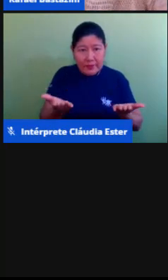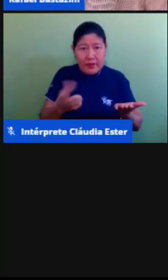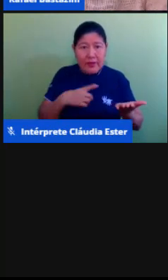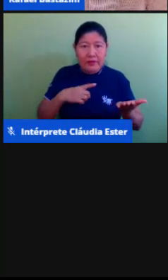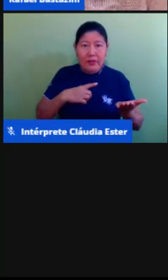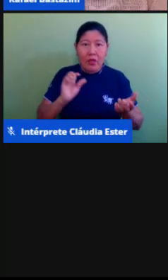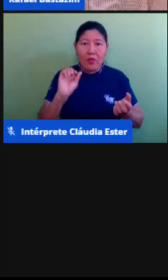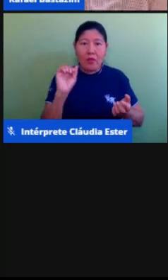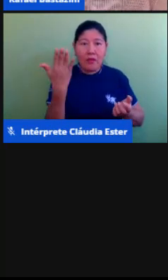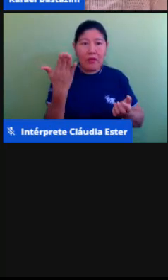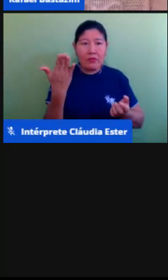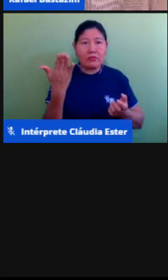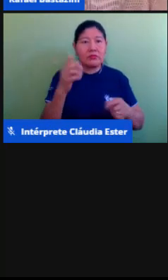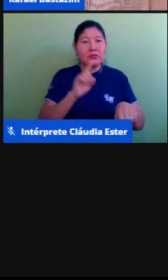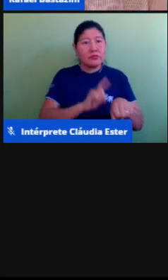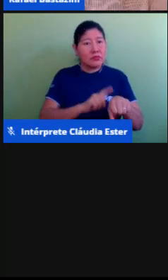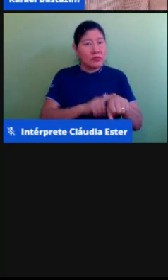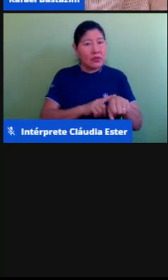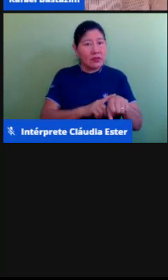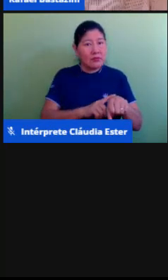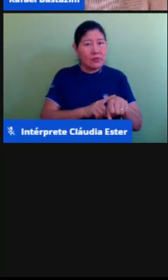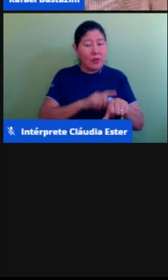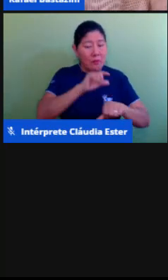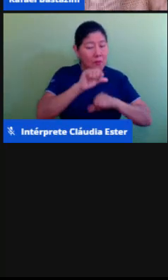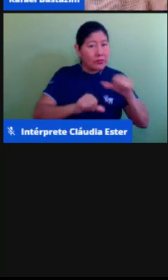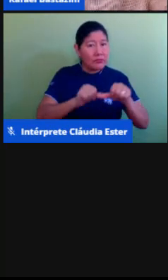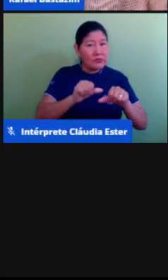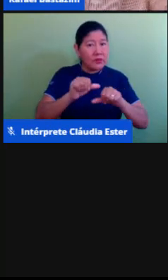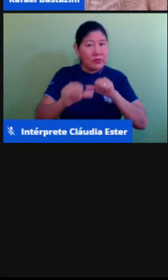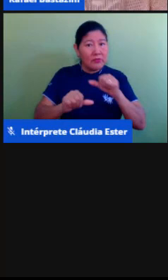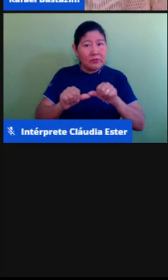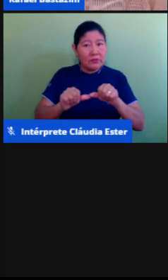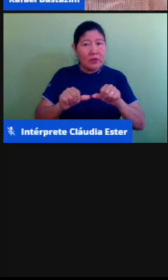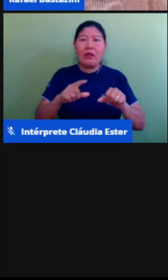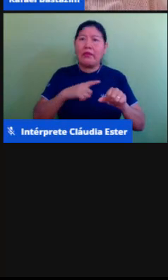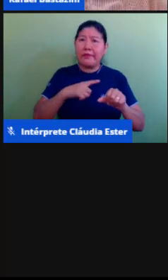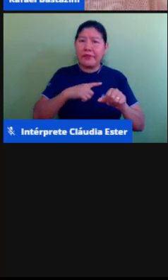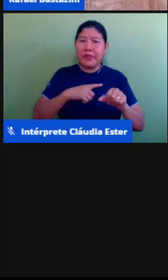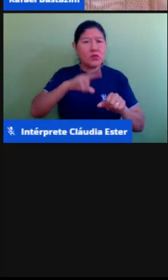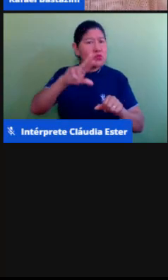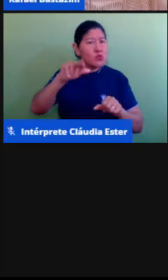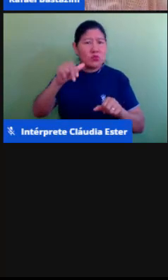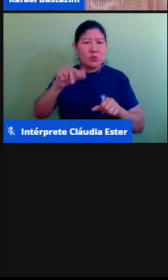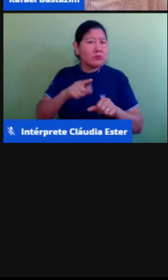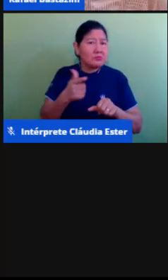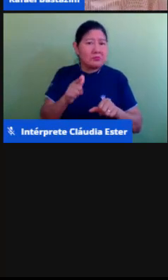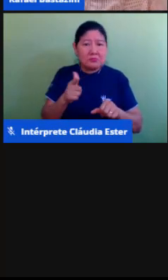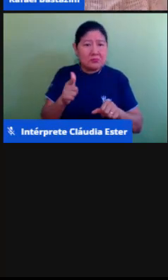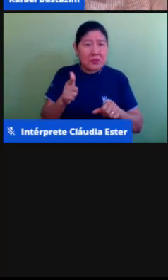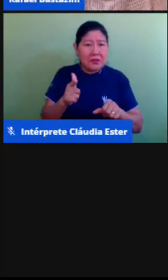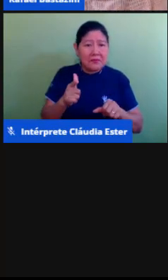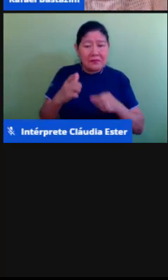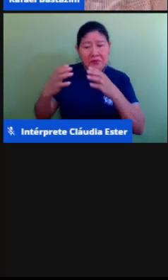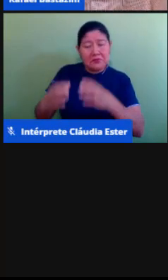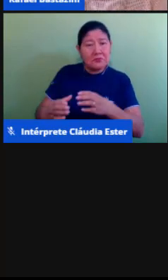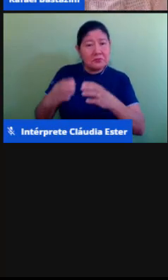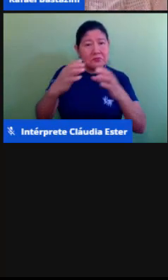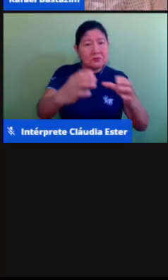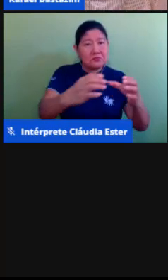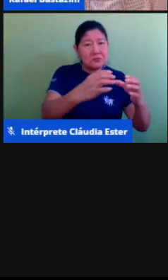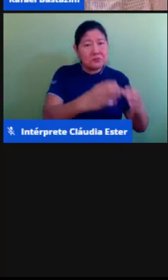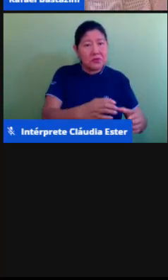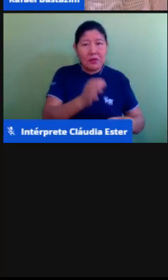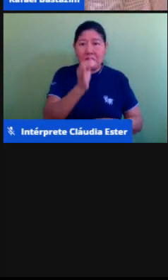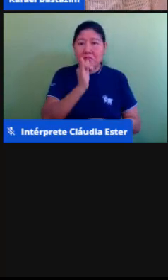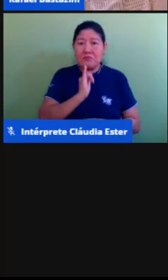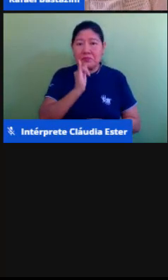temporalmente formas que nem existem ou que já existiram e que passam a ocorrer atualmente. Como exemplo, eu